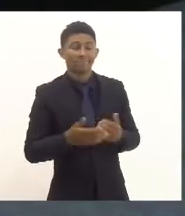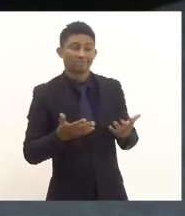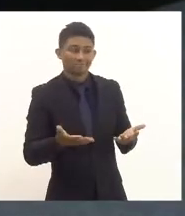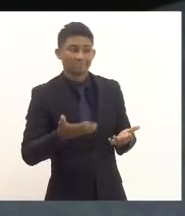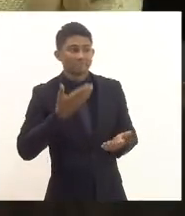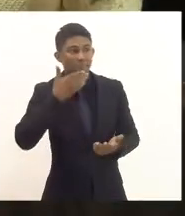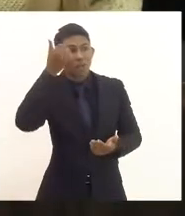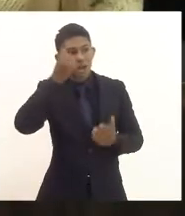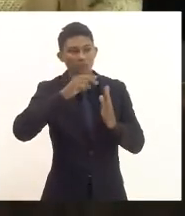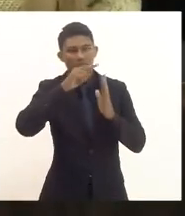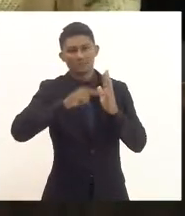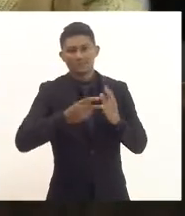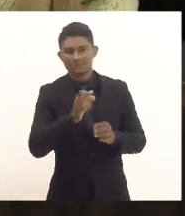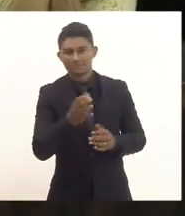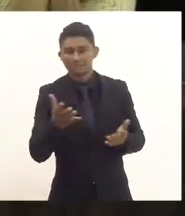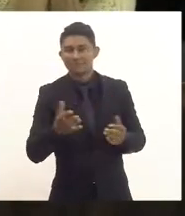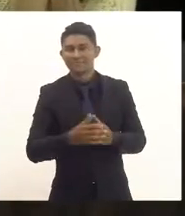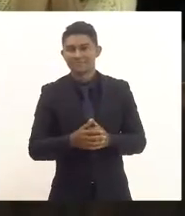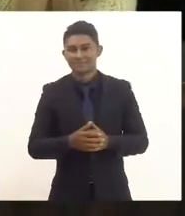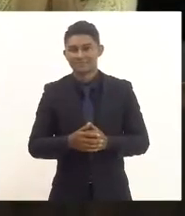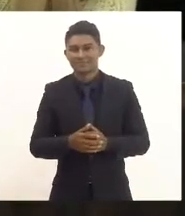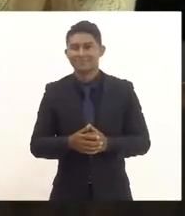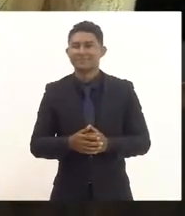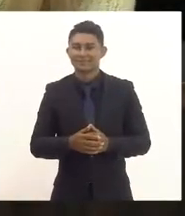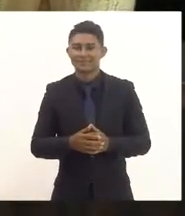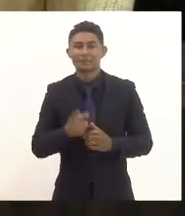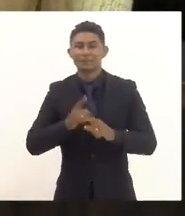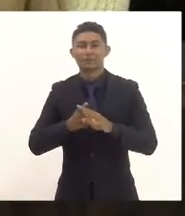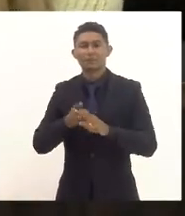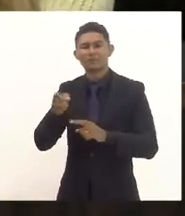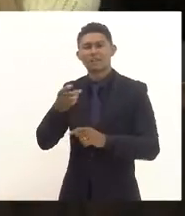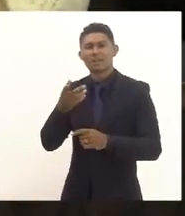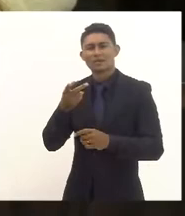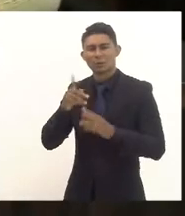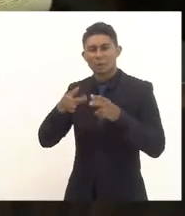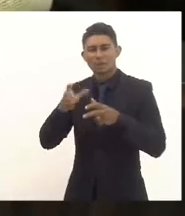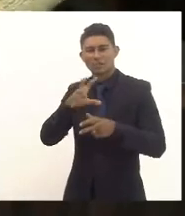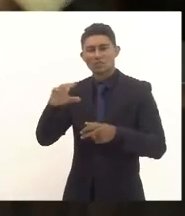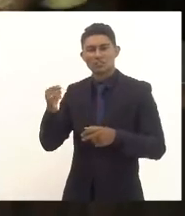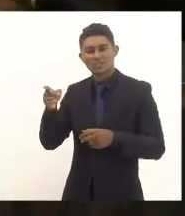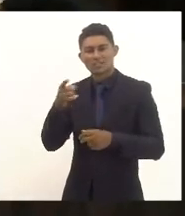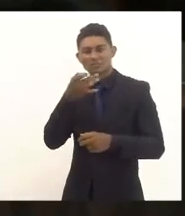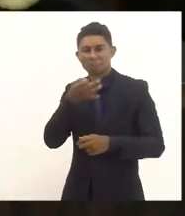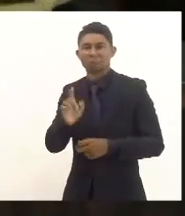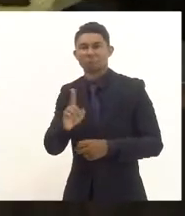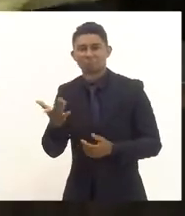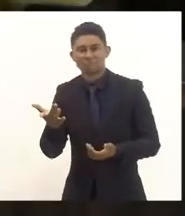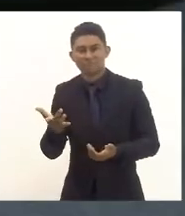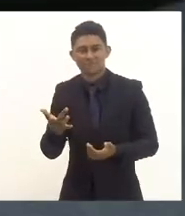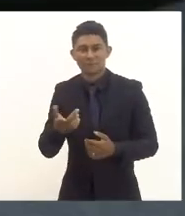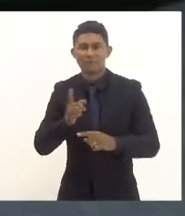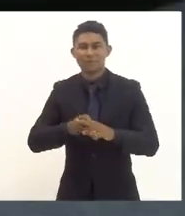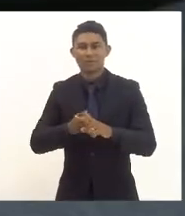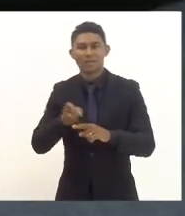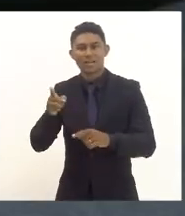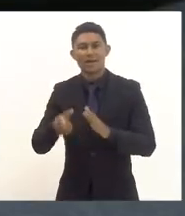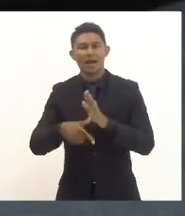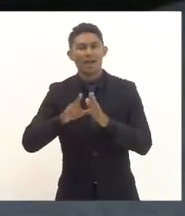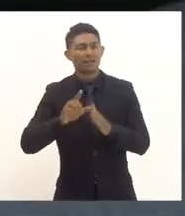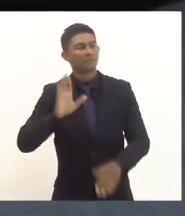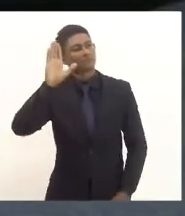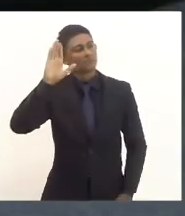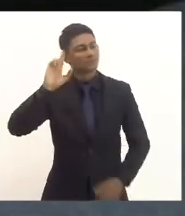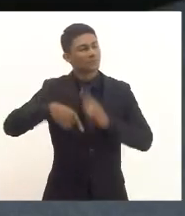não é porque o Luiz se ele não emitiu a verdade mas ele ele Lídia o que ele fez uma questão de